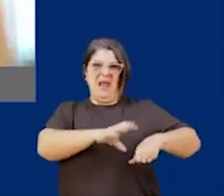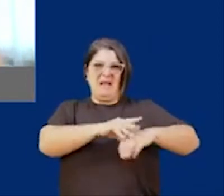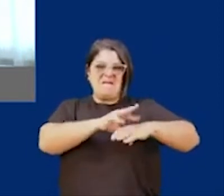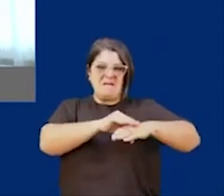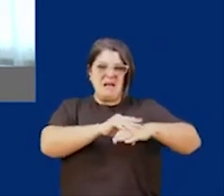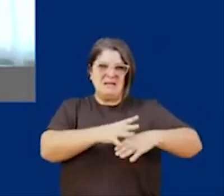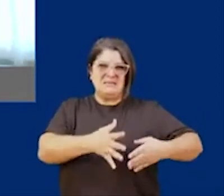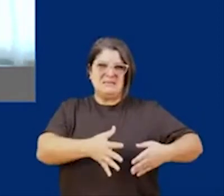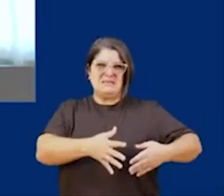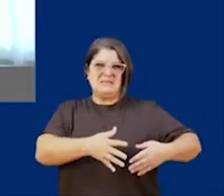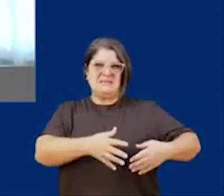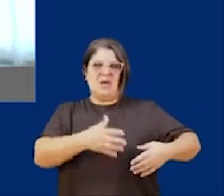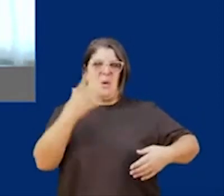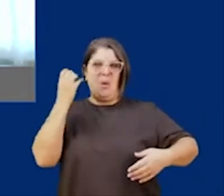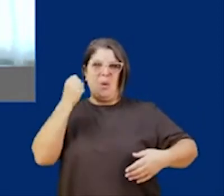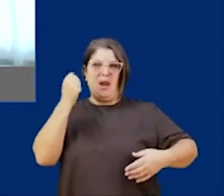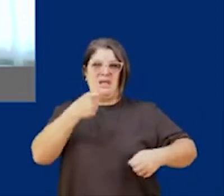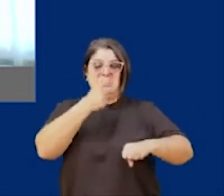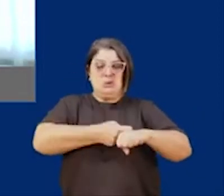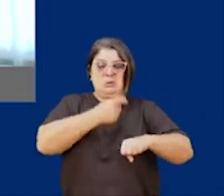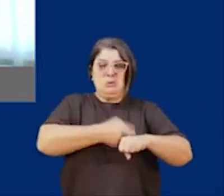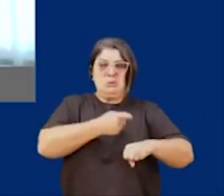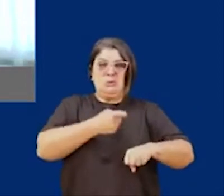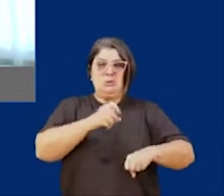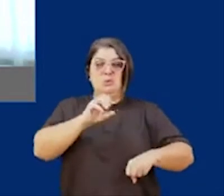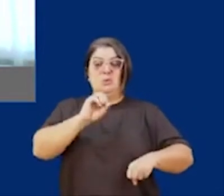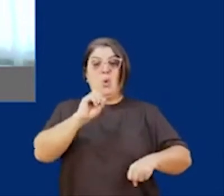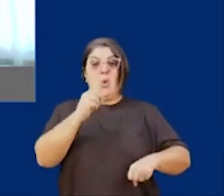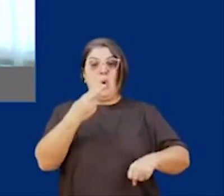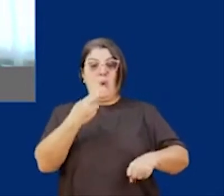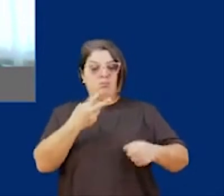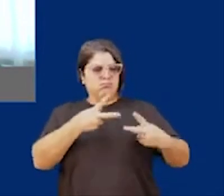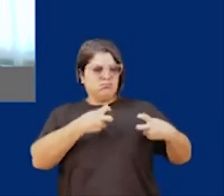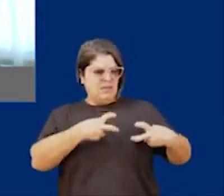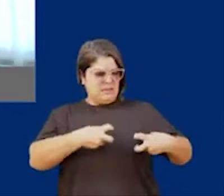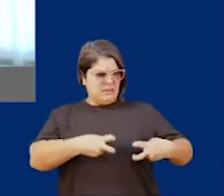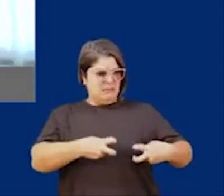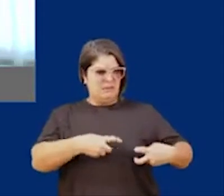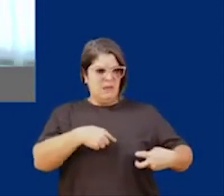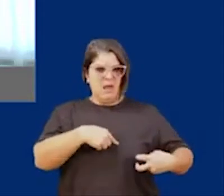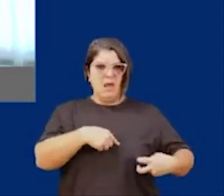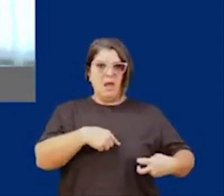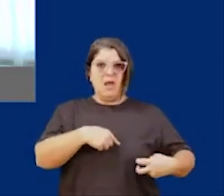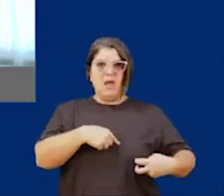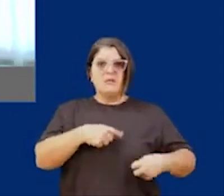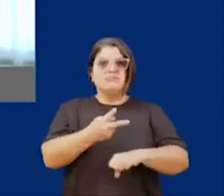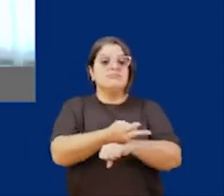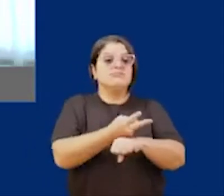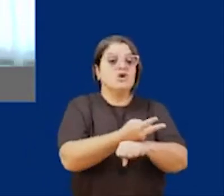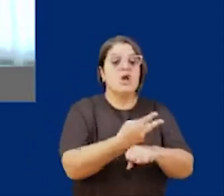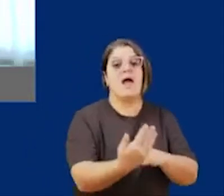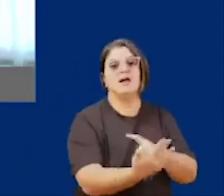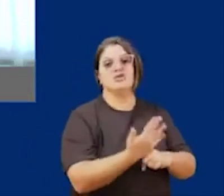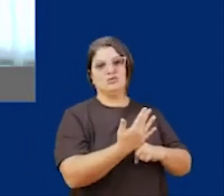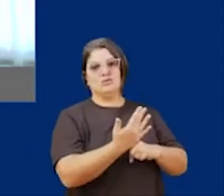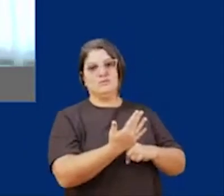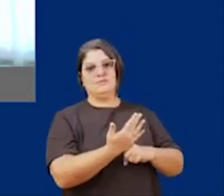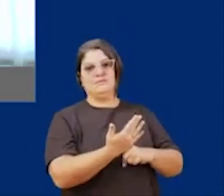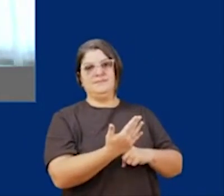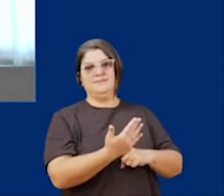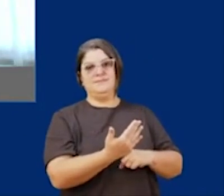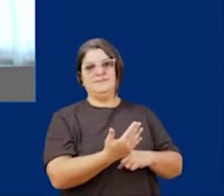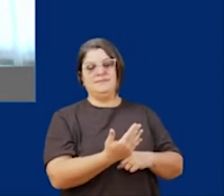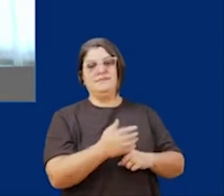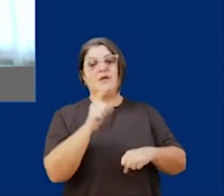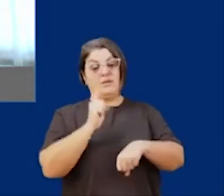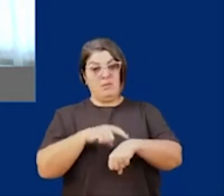que o leite empedre, ou reconhecer que está começando a empedrar, e para poder buscar ajuda oportuna. Então, para quem está nesse momento